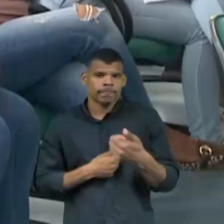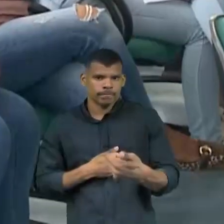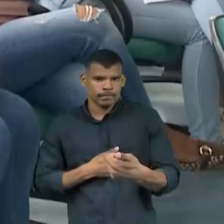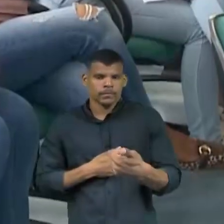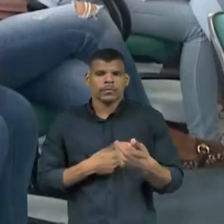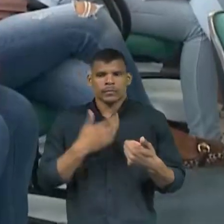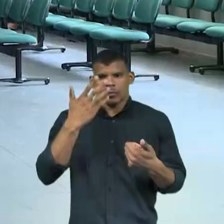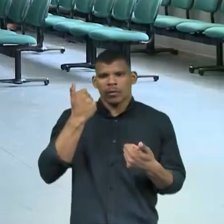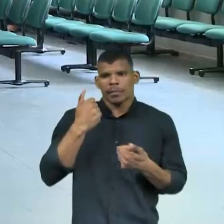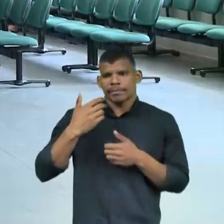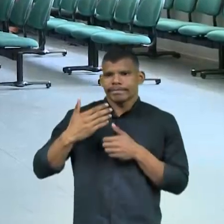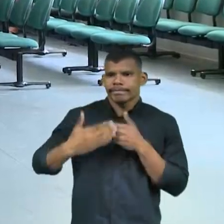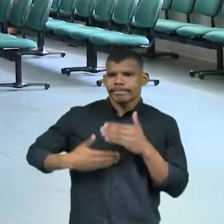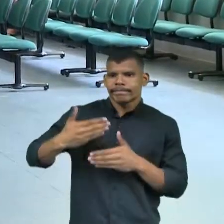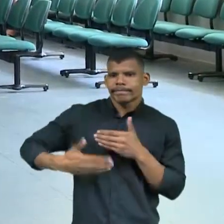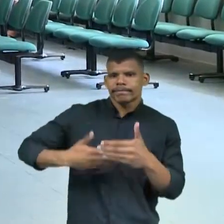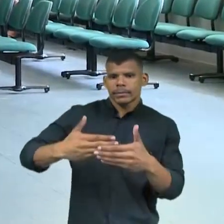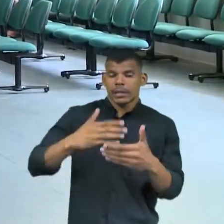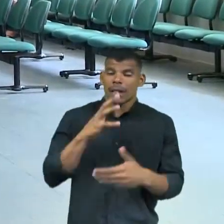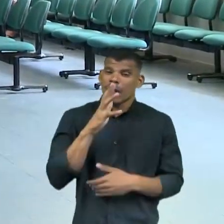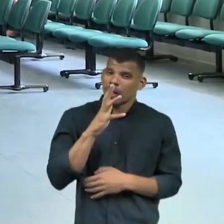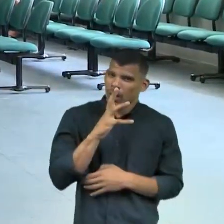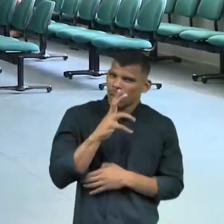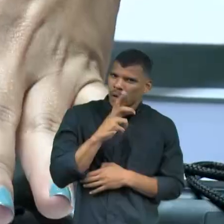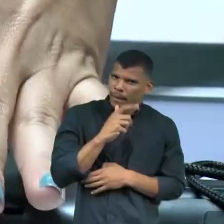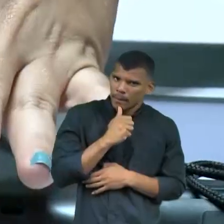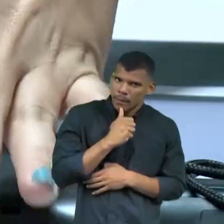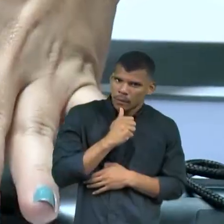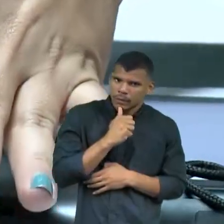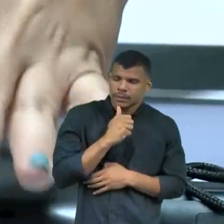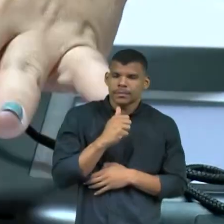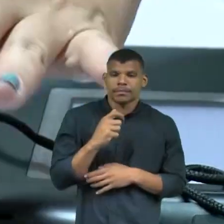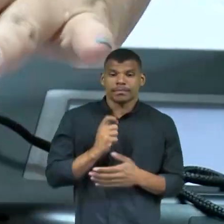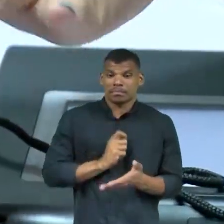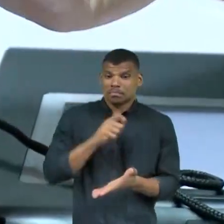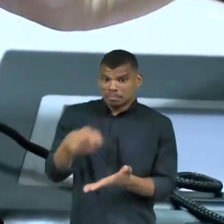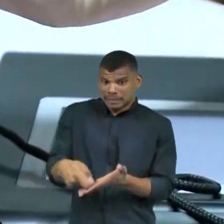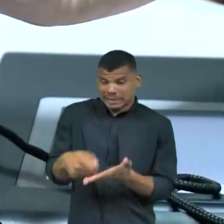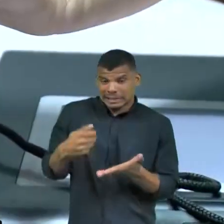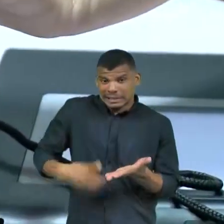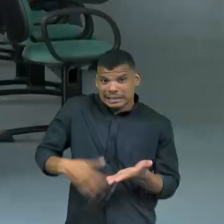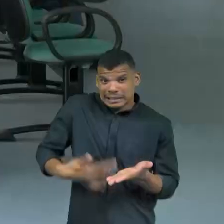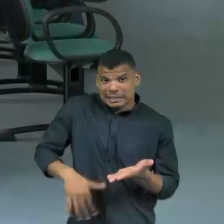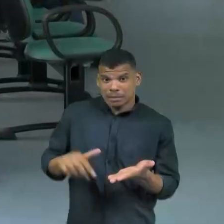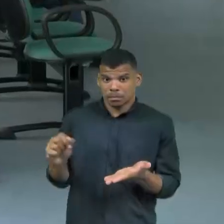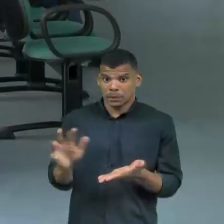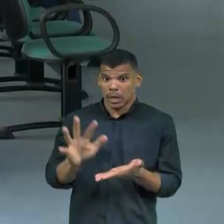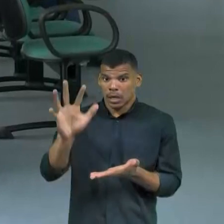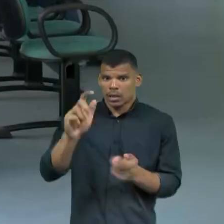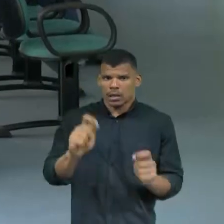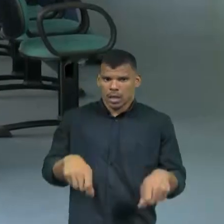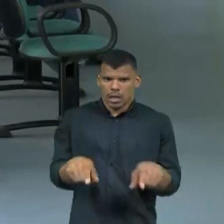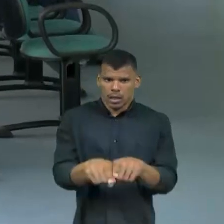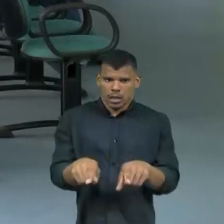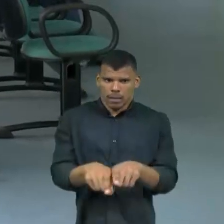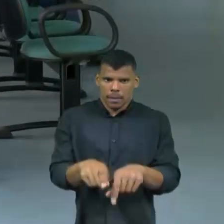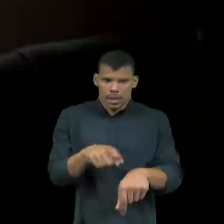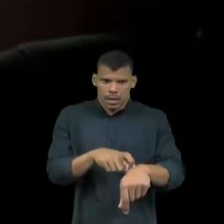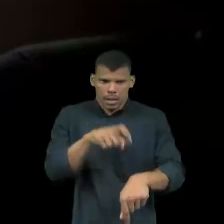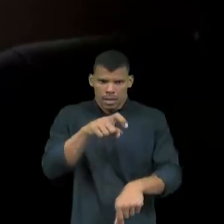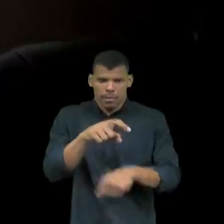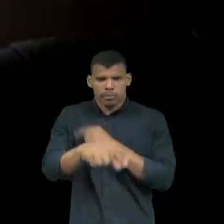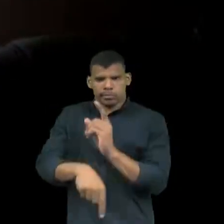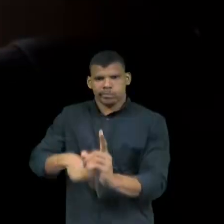pode ser considerado demorado e oneroso, já que envolve várias etapas, tempo e, claro,